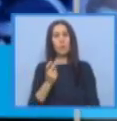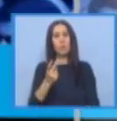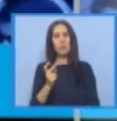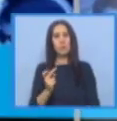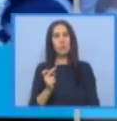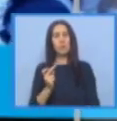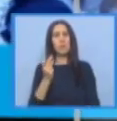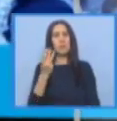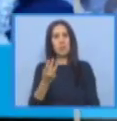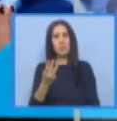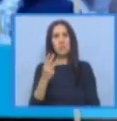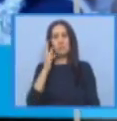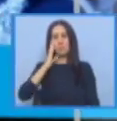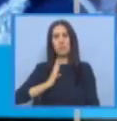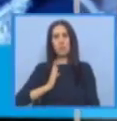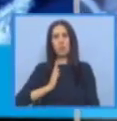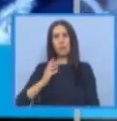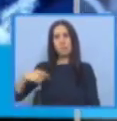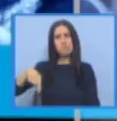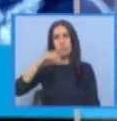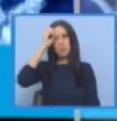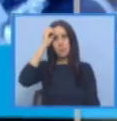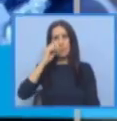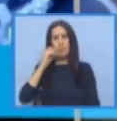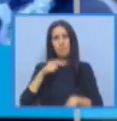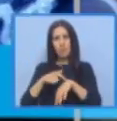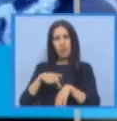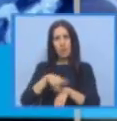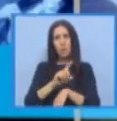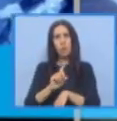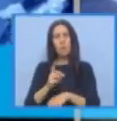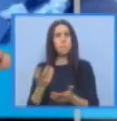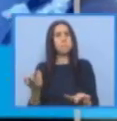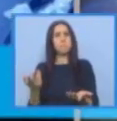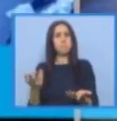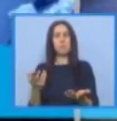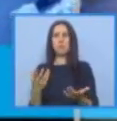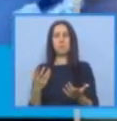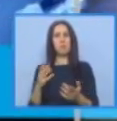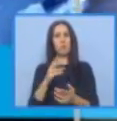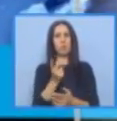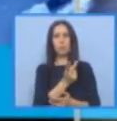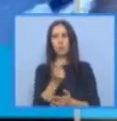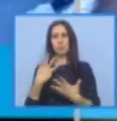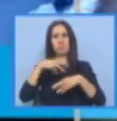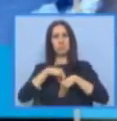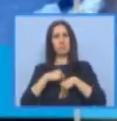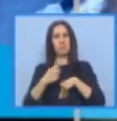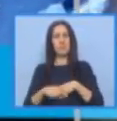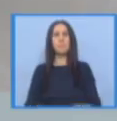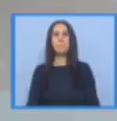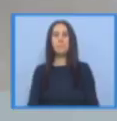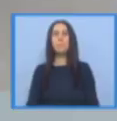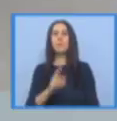de serviço militar, ninguém sabe se chegou a sua hora ou não. E isto é interiorizado pelos 2 lados. Claro. Entretanto, o responsável